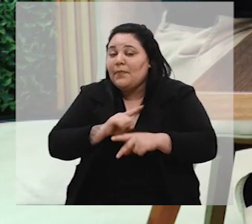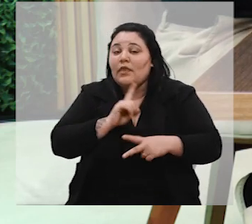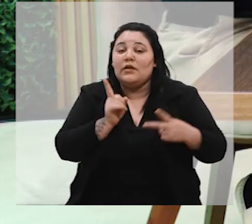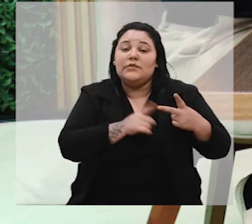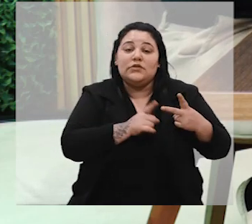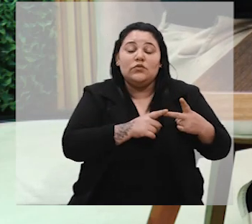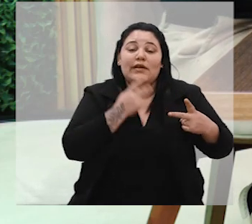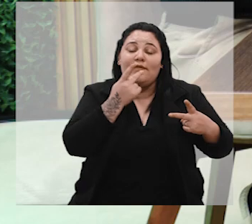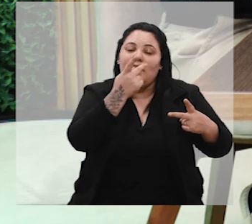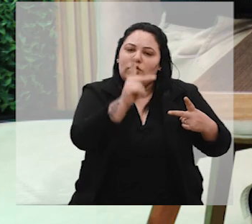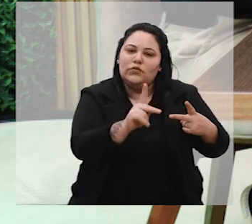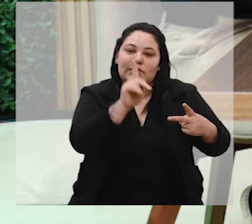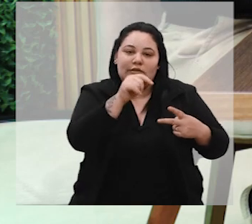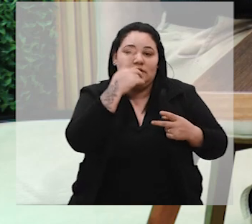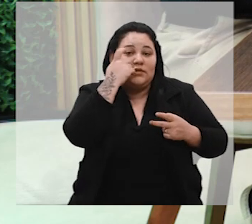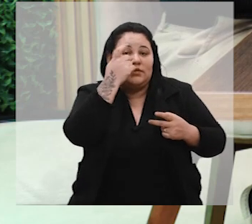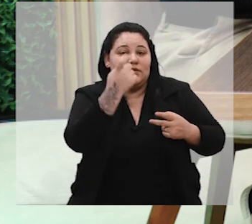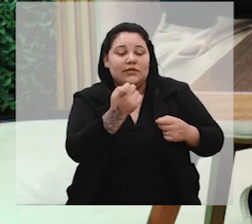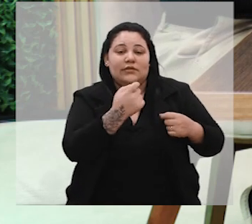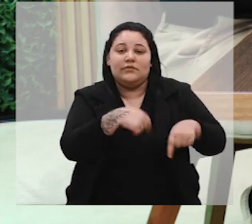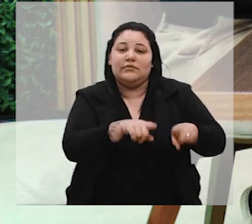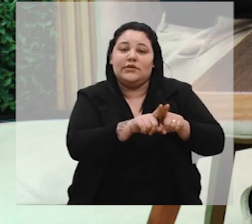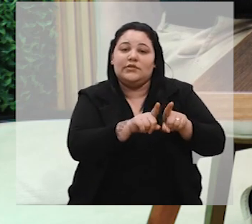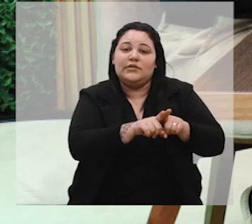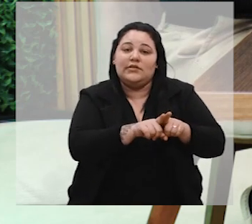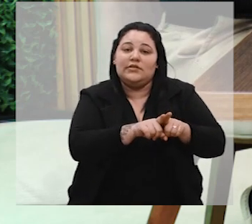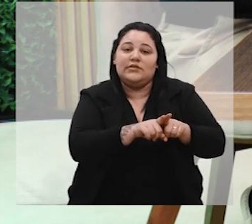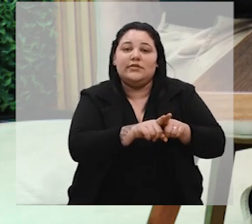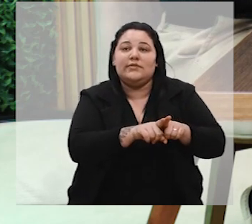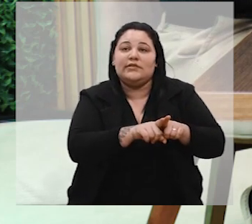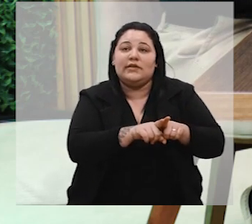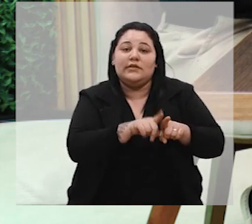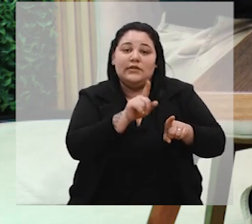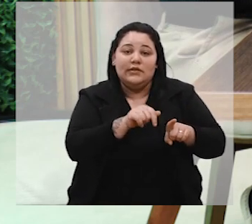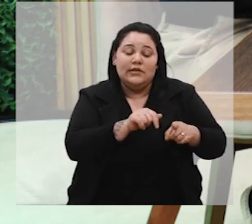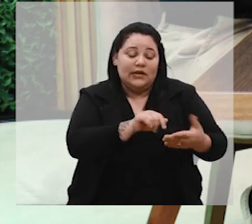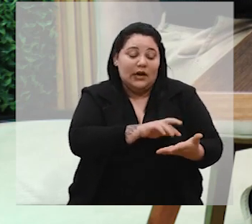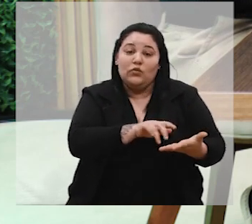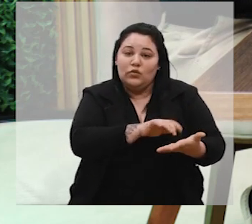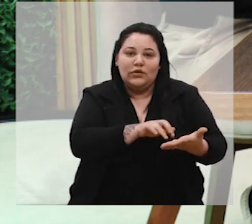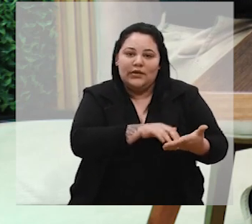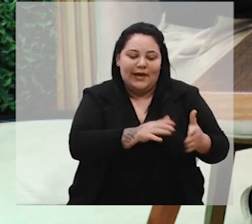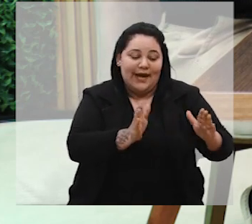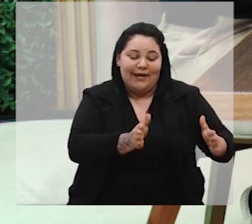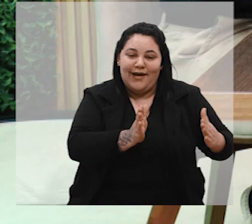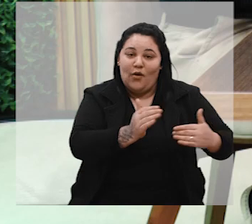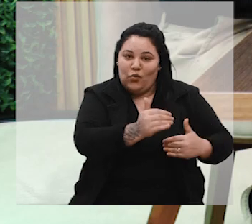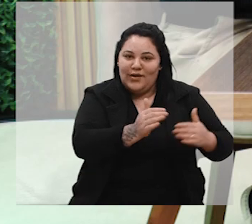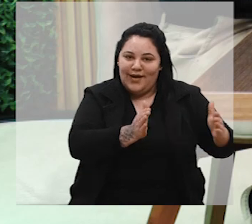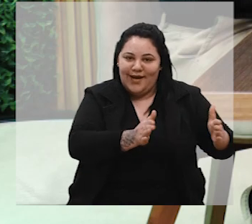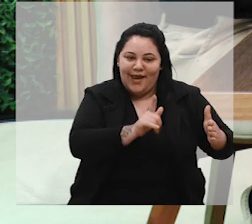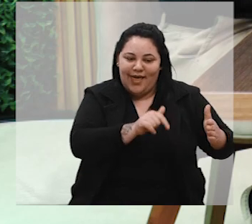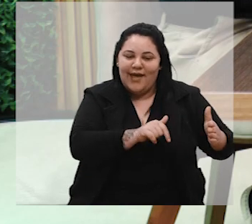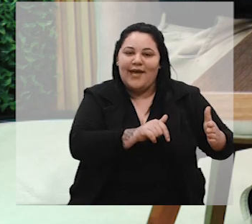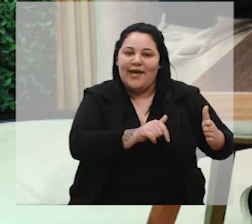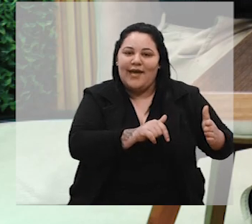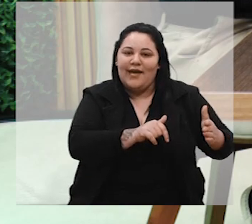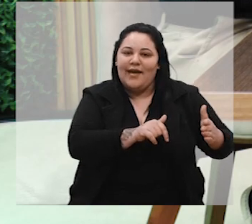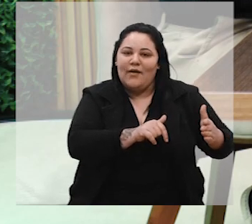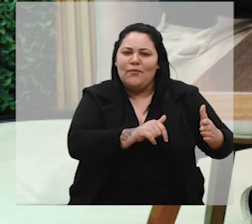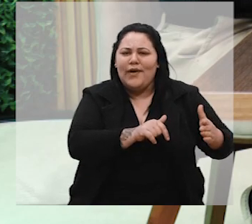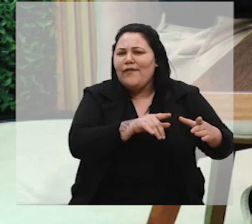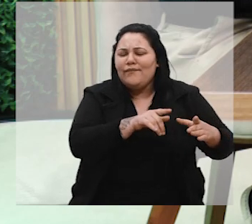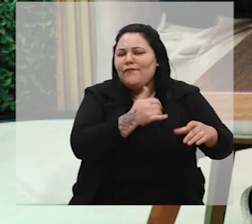segundo comentário teu, que é muito interessante, que é o seguinte: a urna é corrompível. Não, a urna é uma ferramenta e